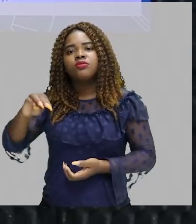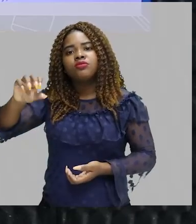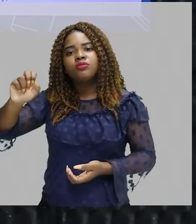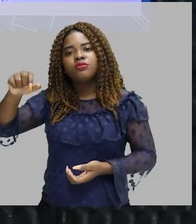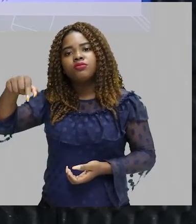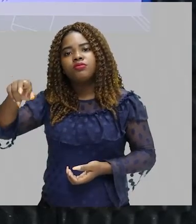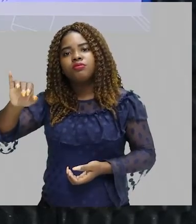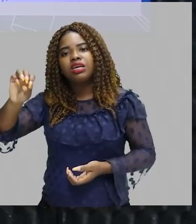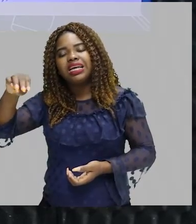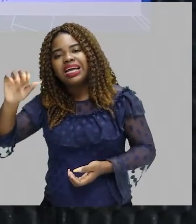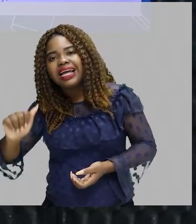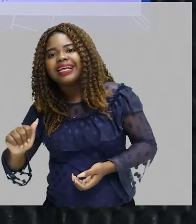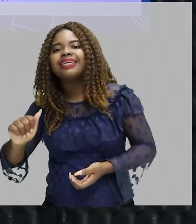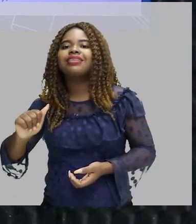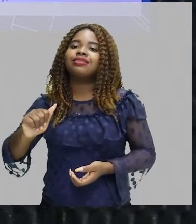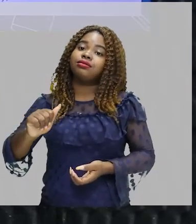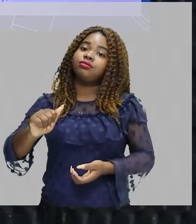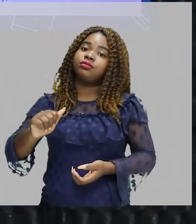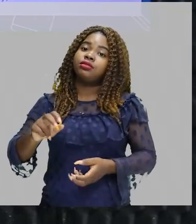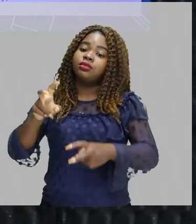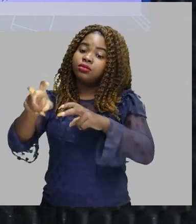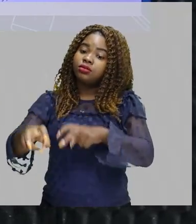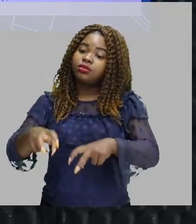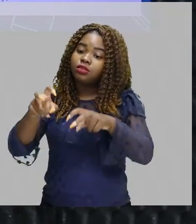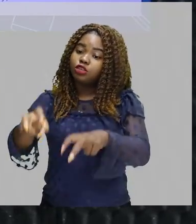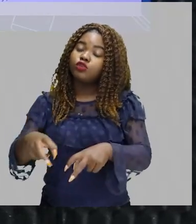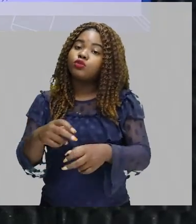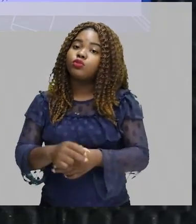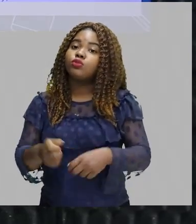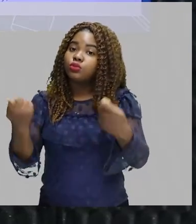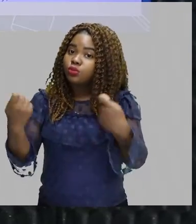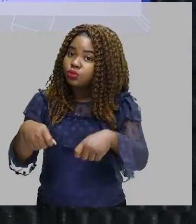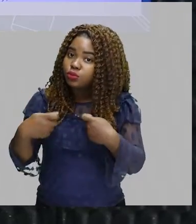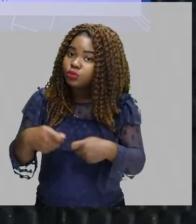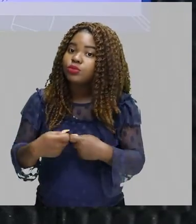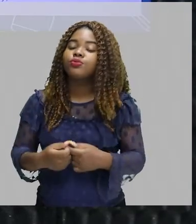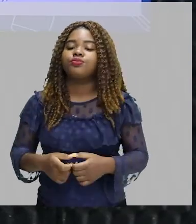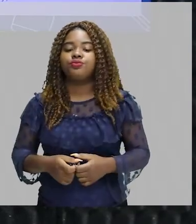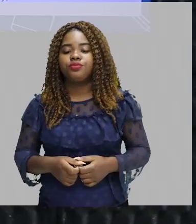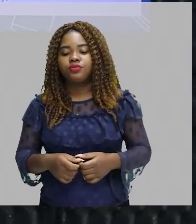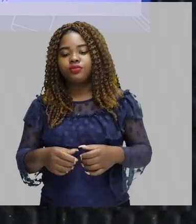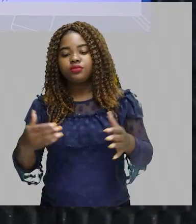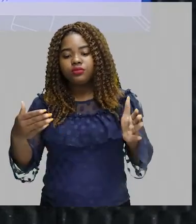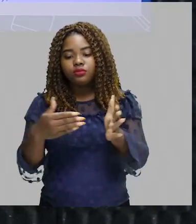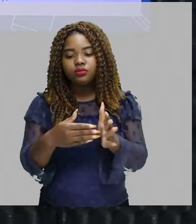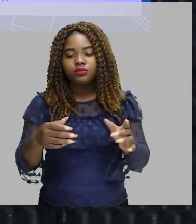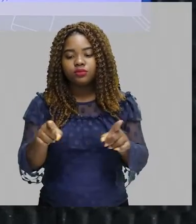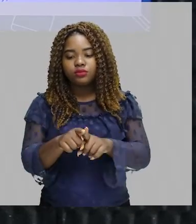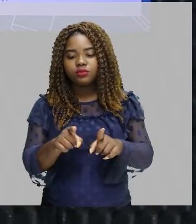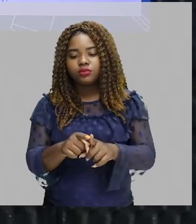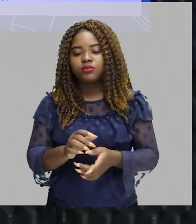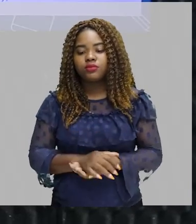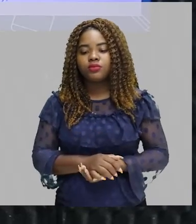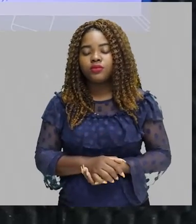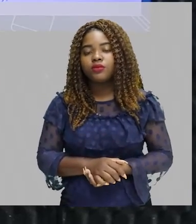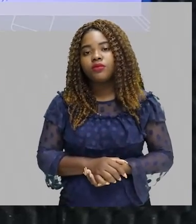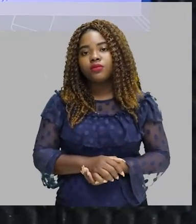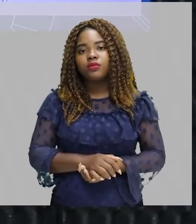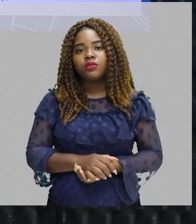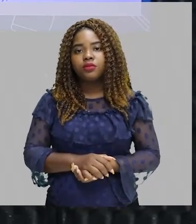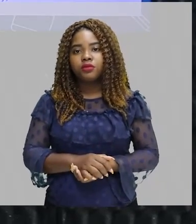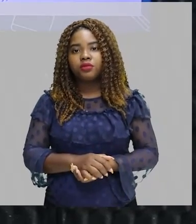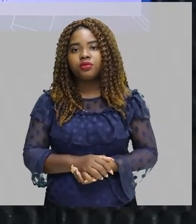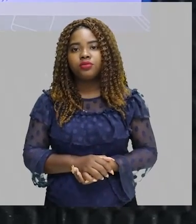drones, por exemplo, né, a chamada agricultura de precisão, para maximizar a produção. E para finalizar, a gente não pode deixar de